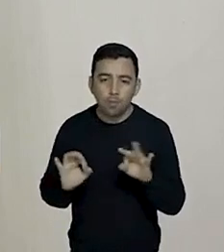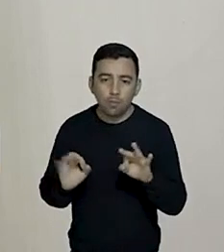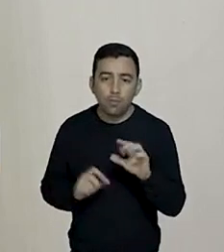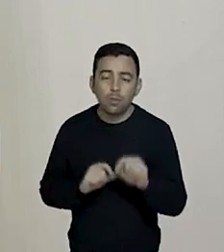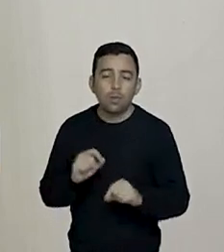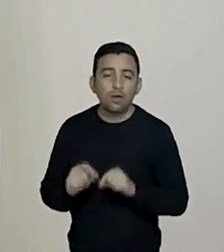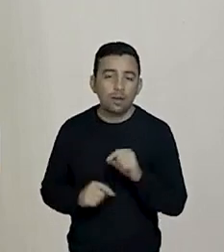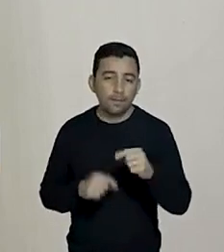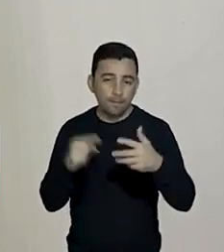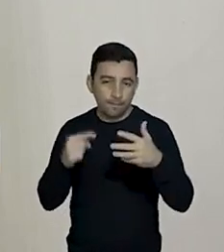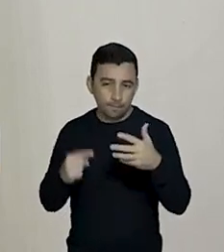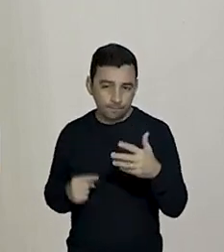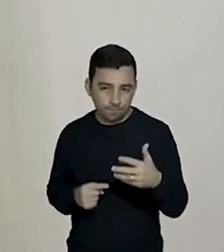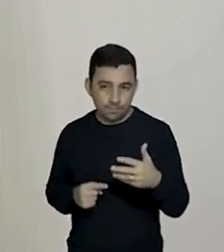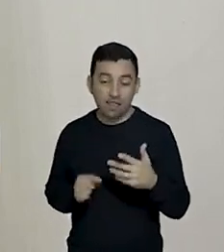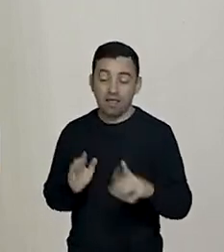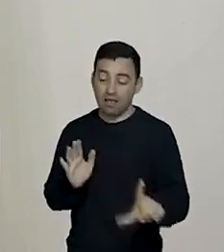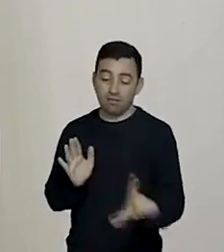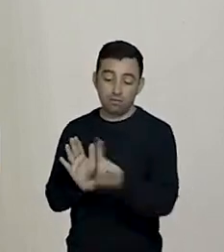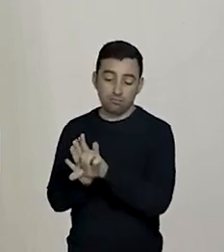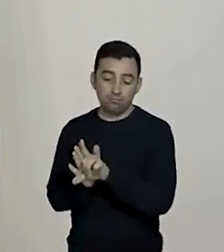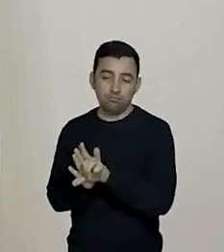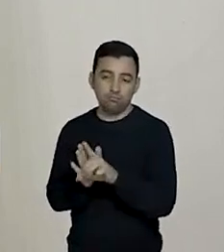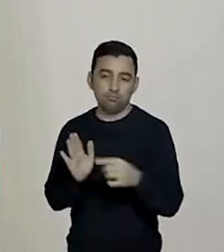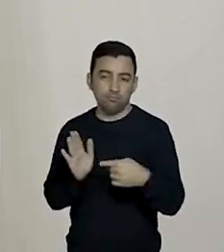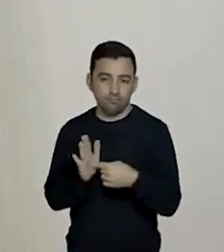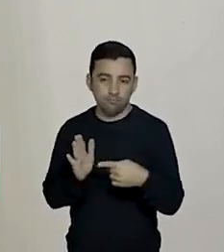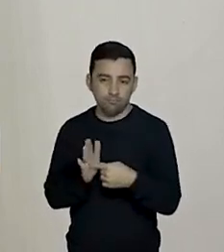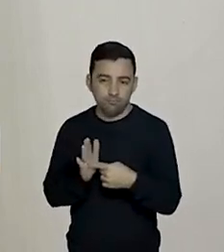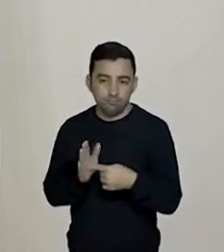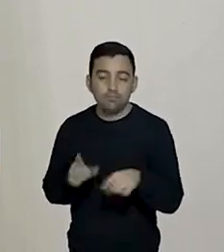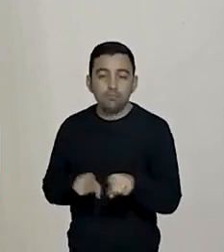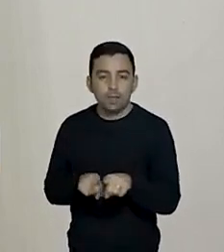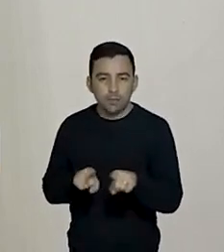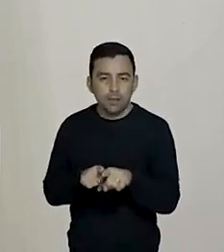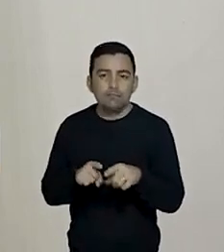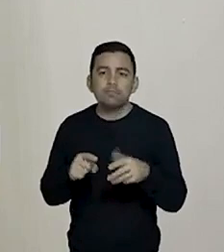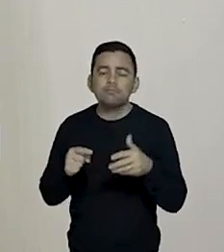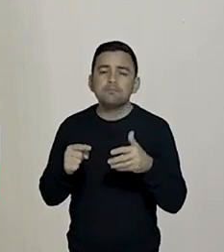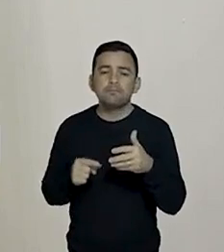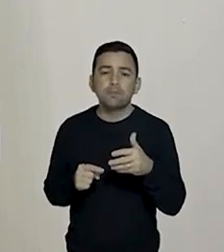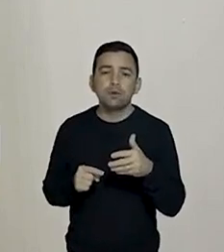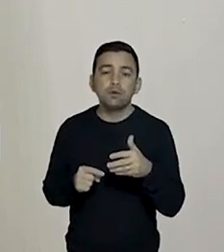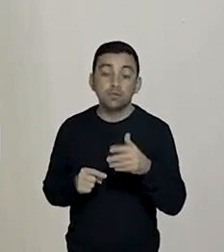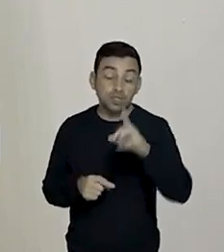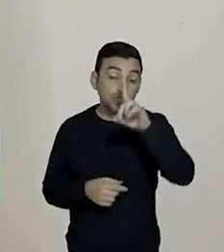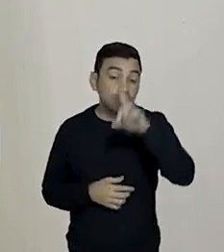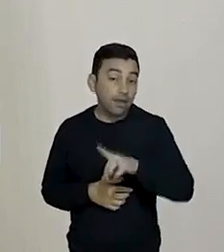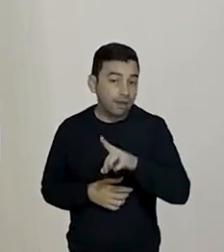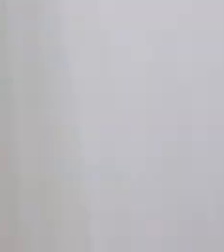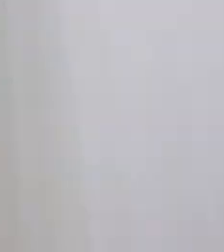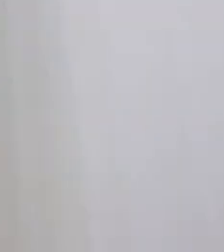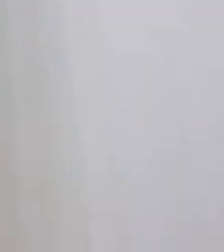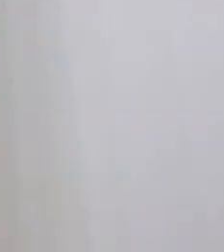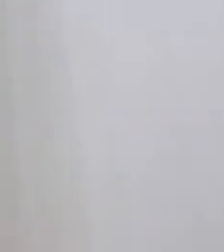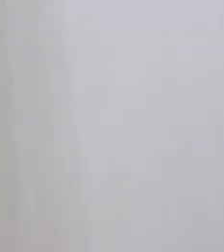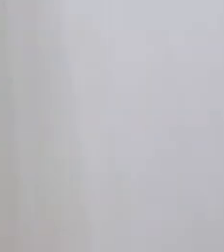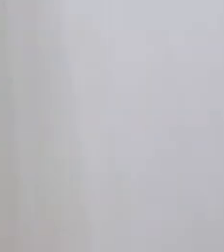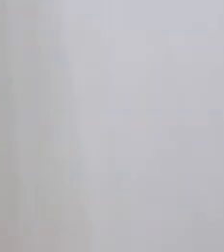é o princípio da legalidade e o princípio do direito adquirido